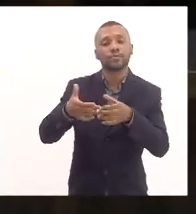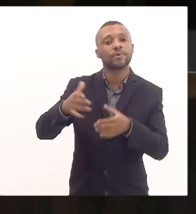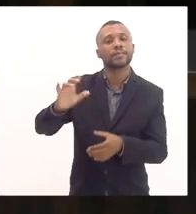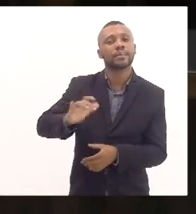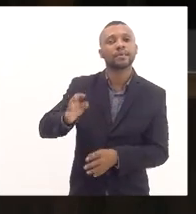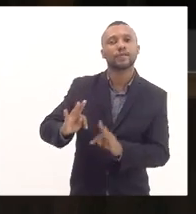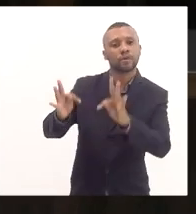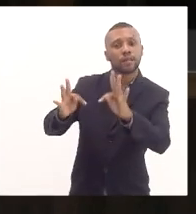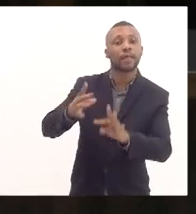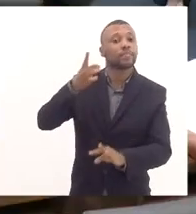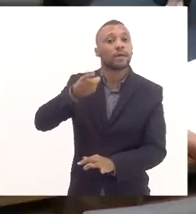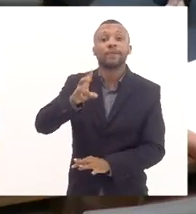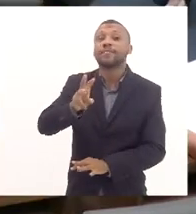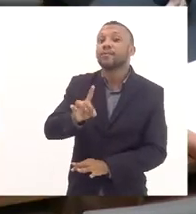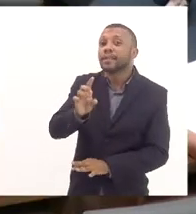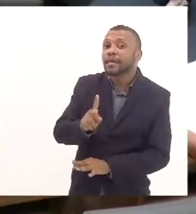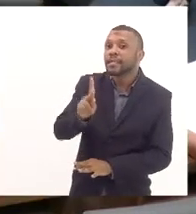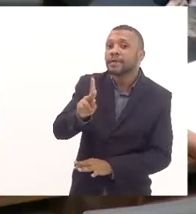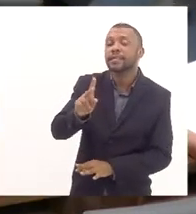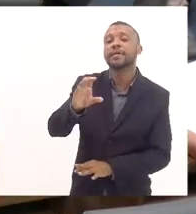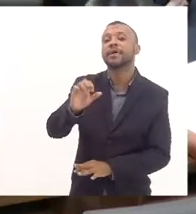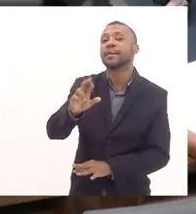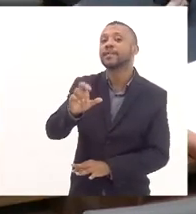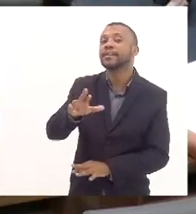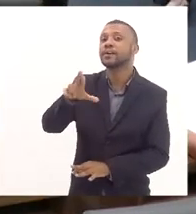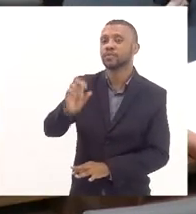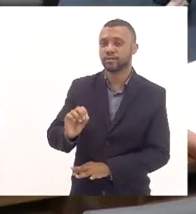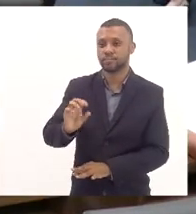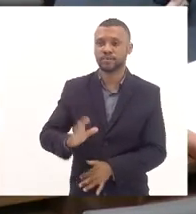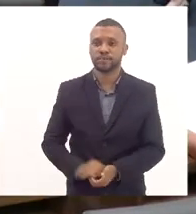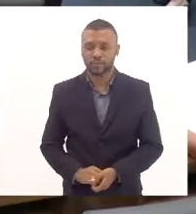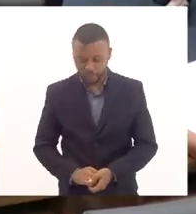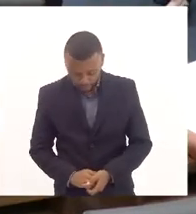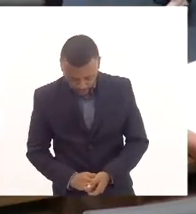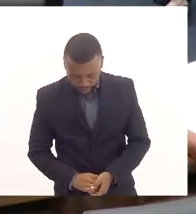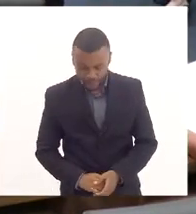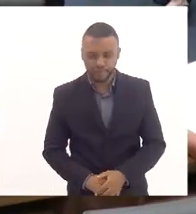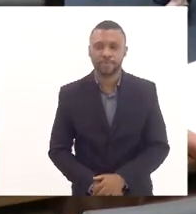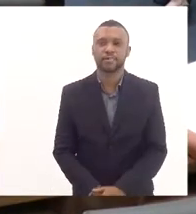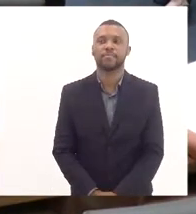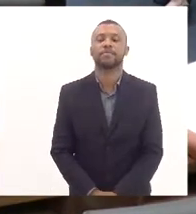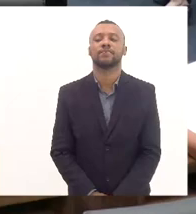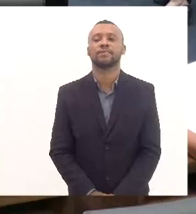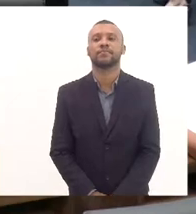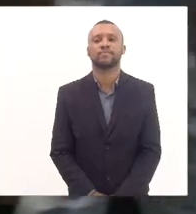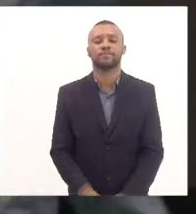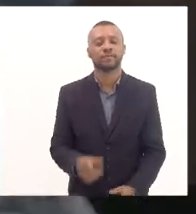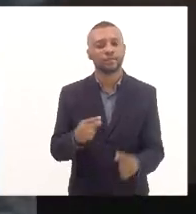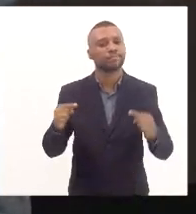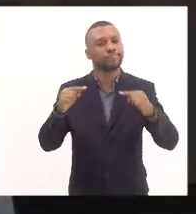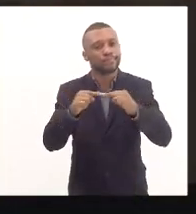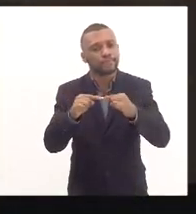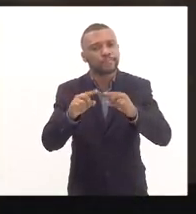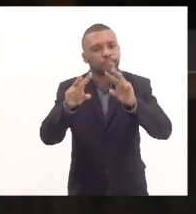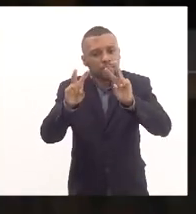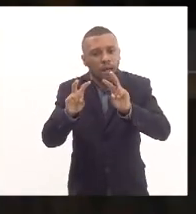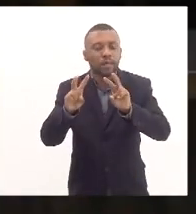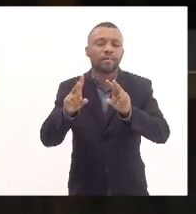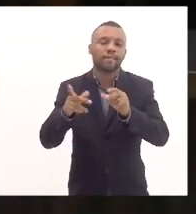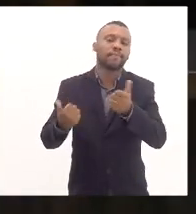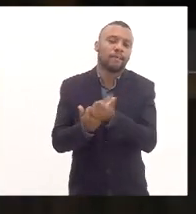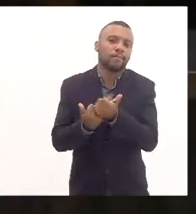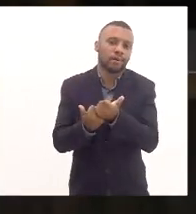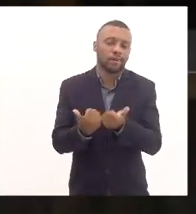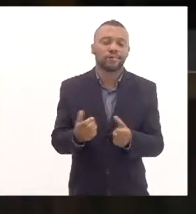Deputado Roberto Carneiro E aí o remédio favorável da comissão